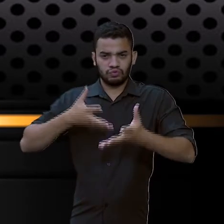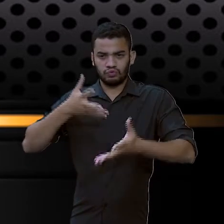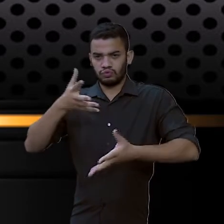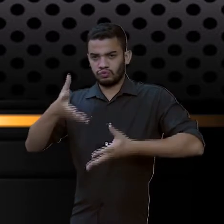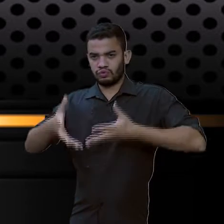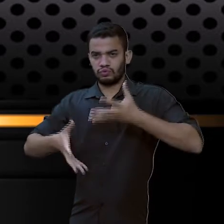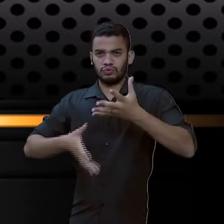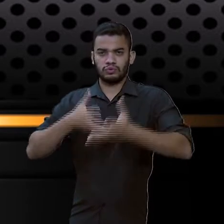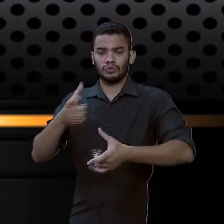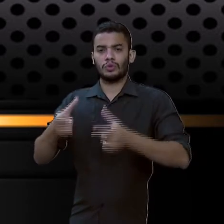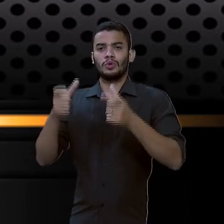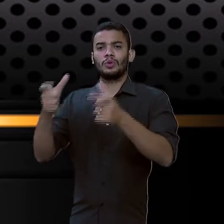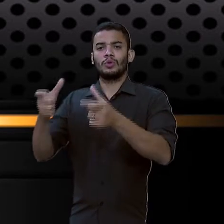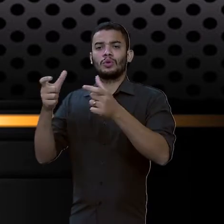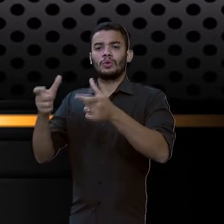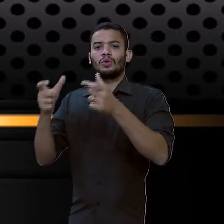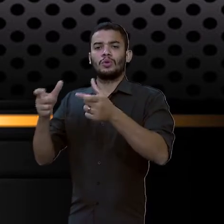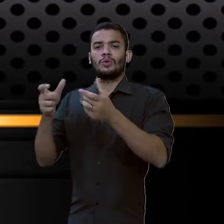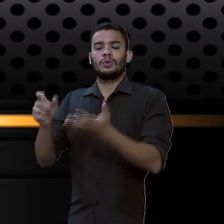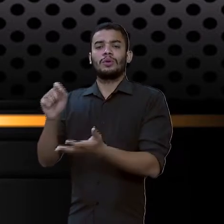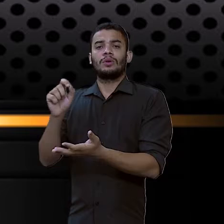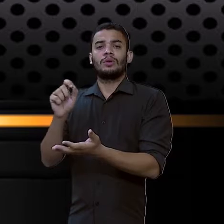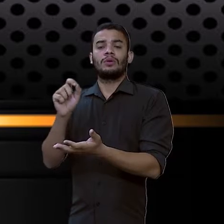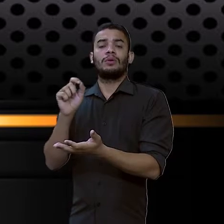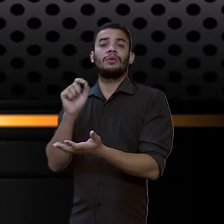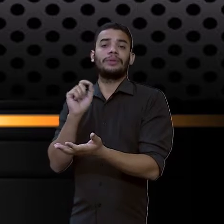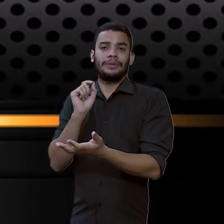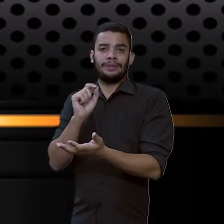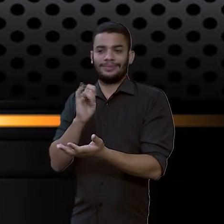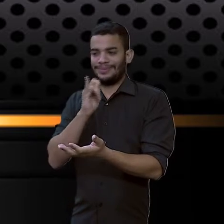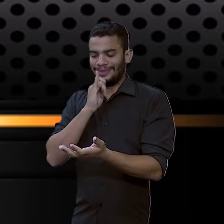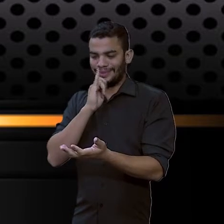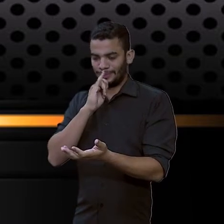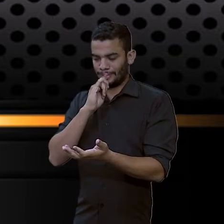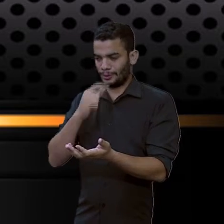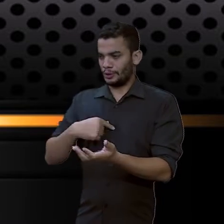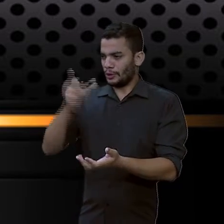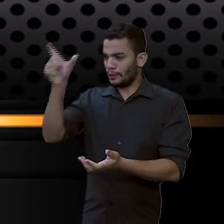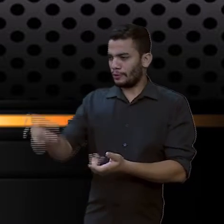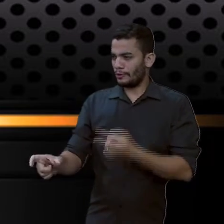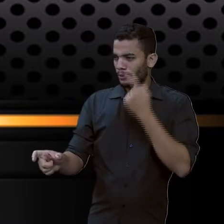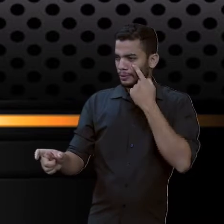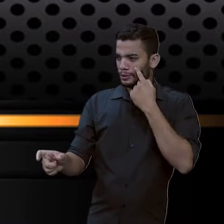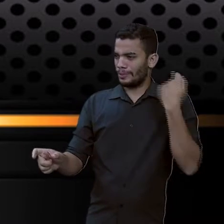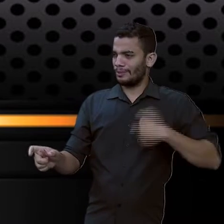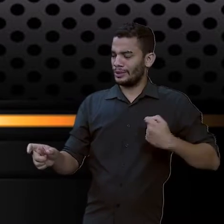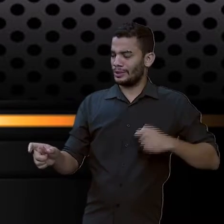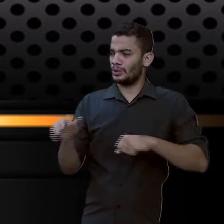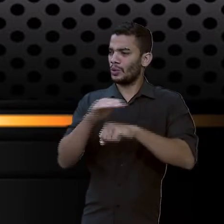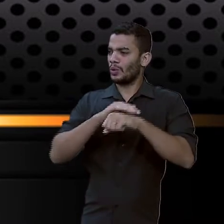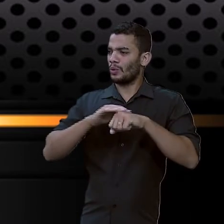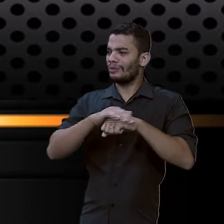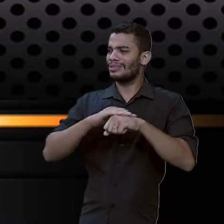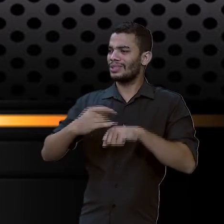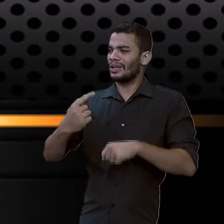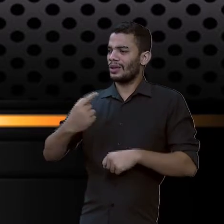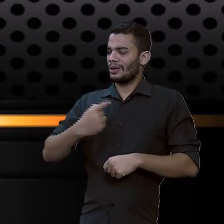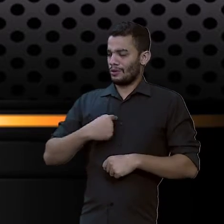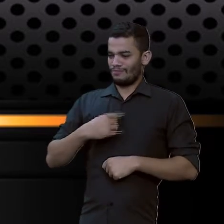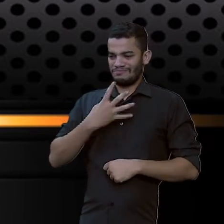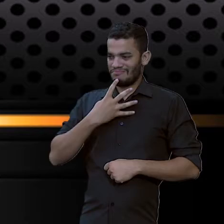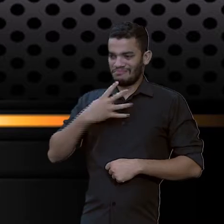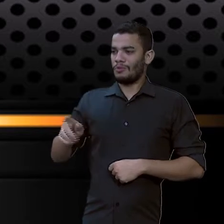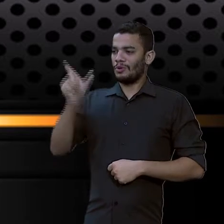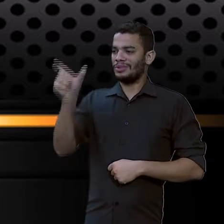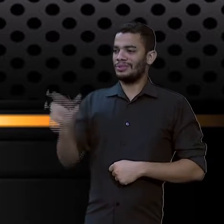nenhuma familiaridade entre as pessoas que participam da interação, ou em momentos que exige o quê? Que exige